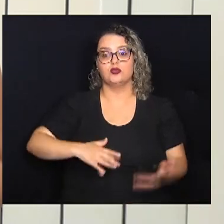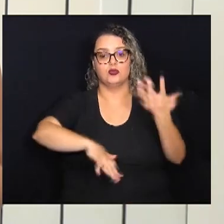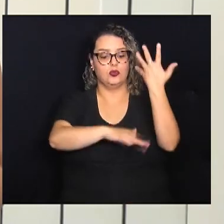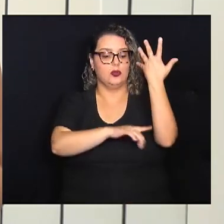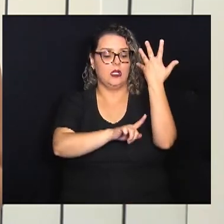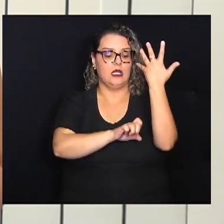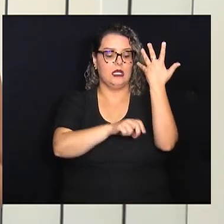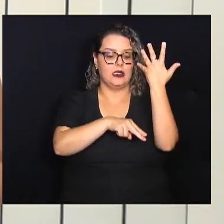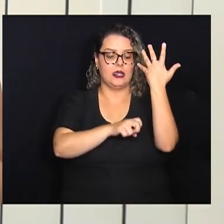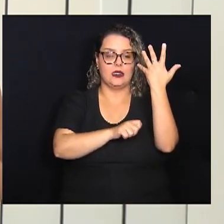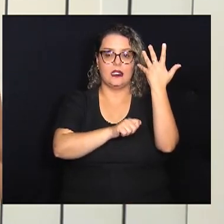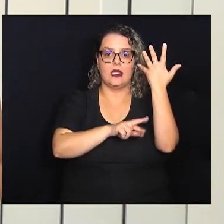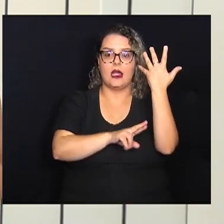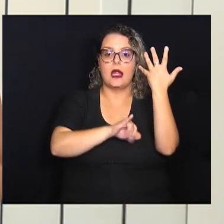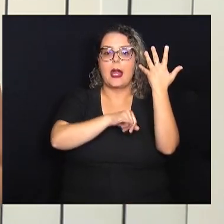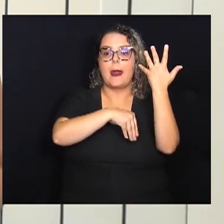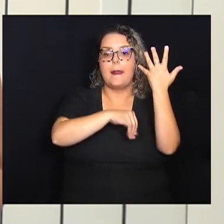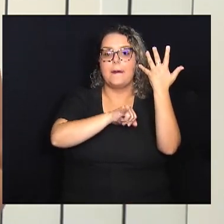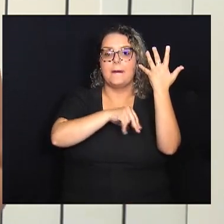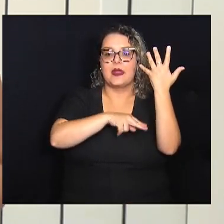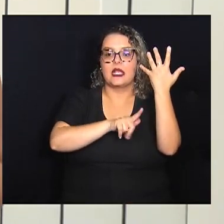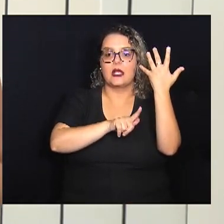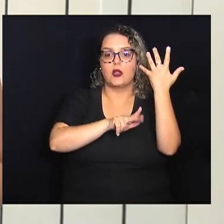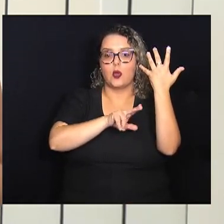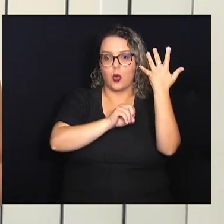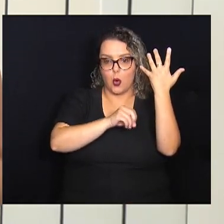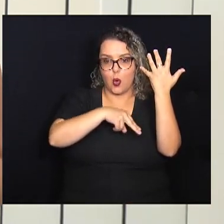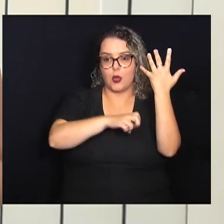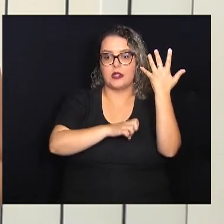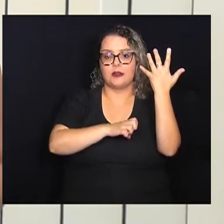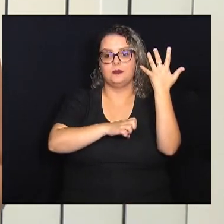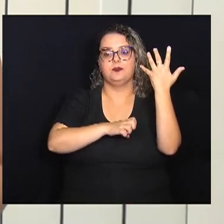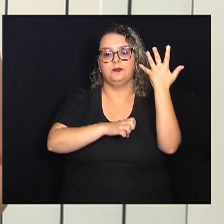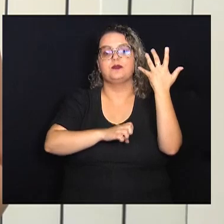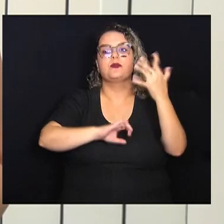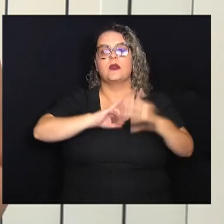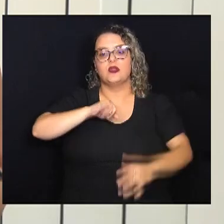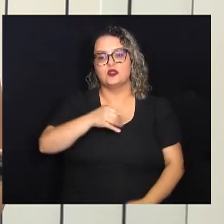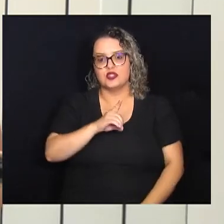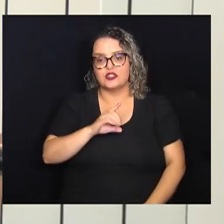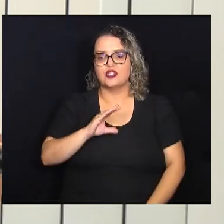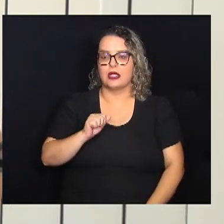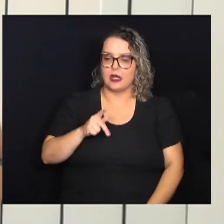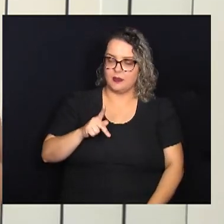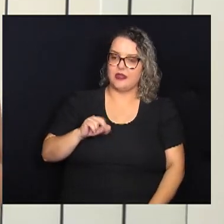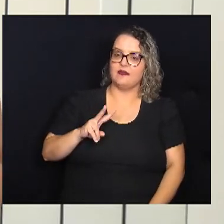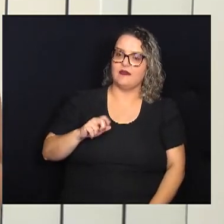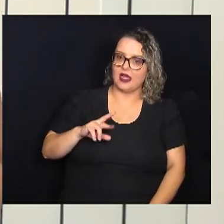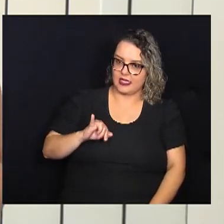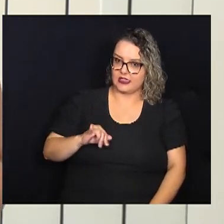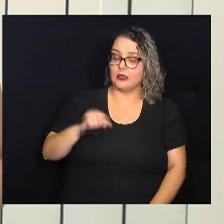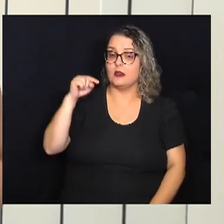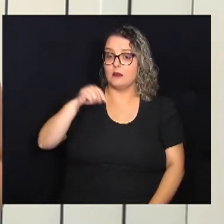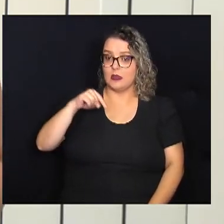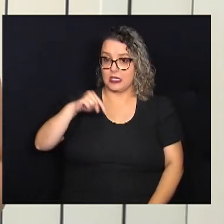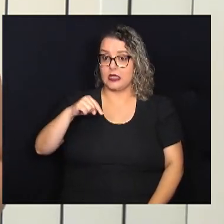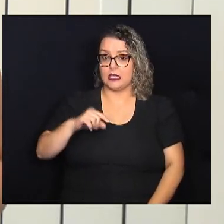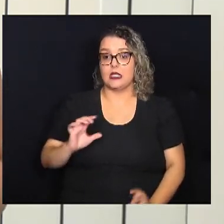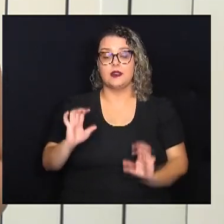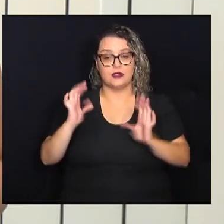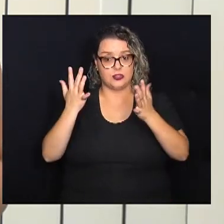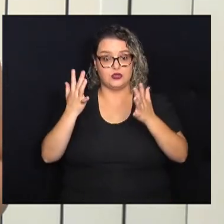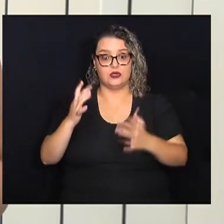Linear José Mingoni, que fica na Avenida das Amoreiras, sem número, no Jardim Capivari. Para este evento aí,